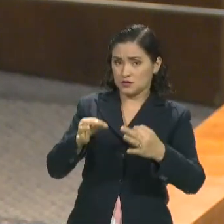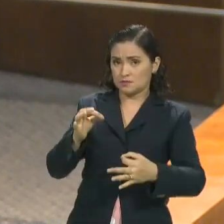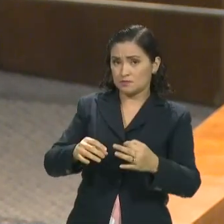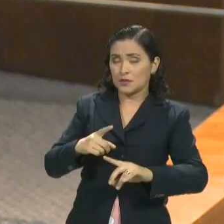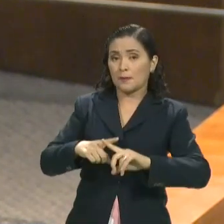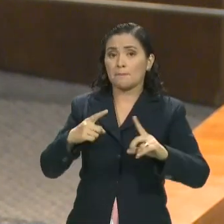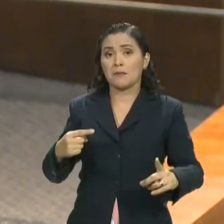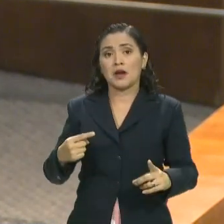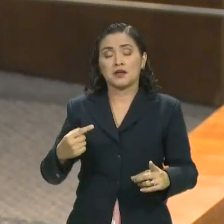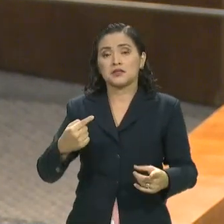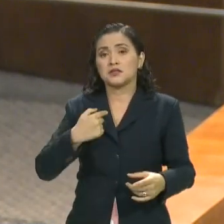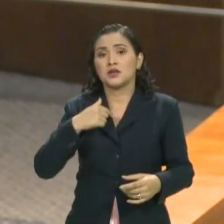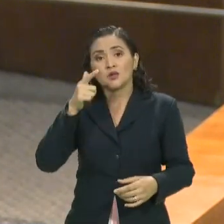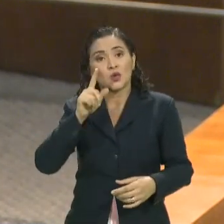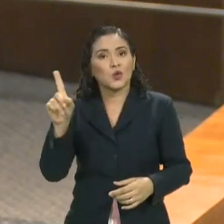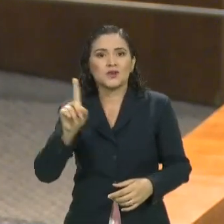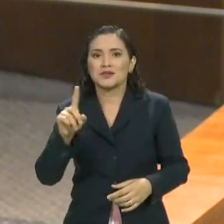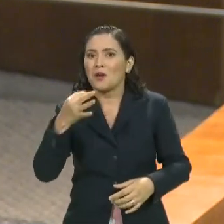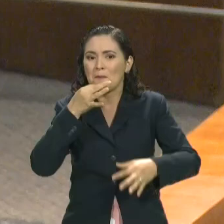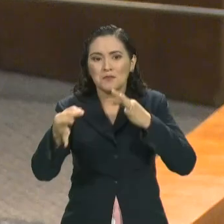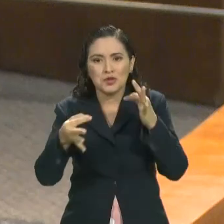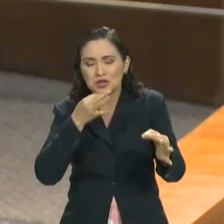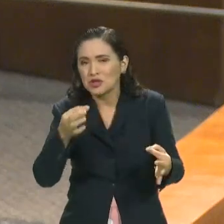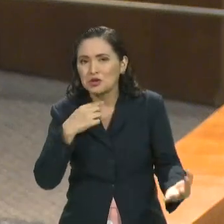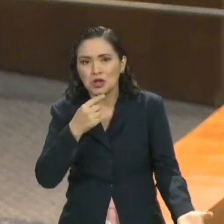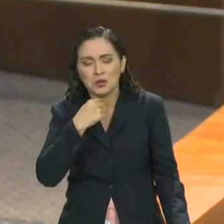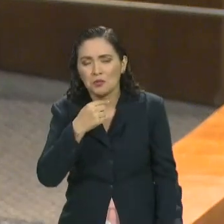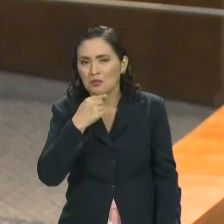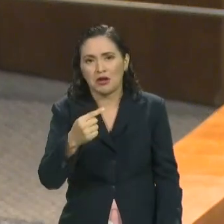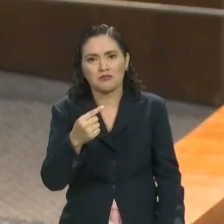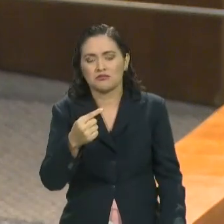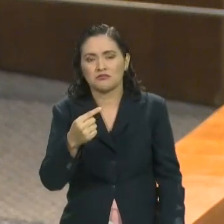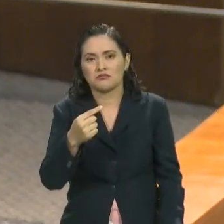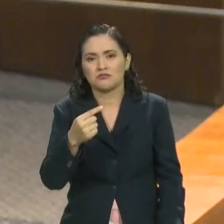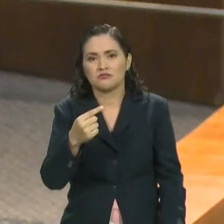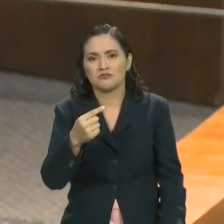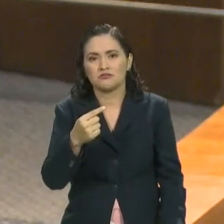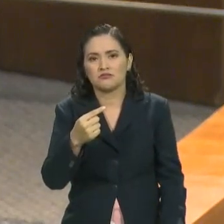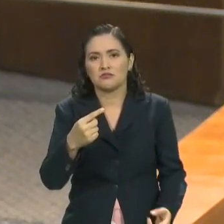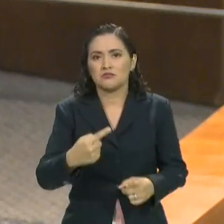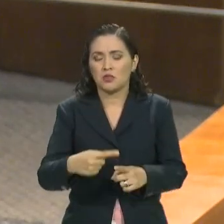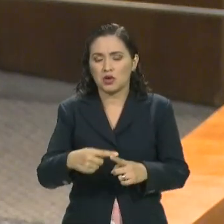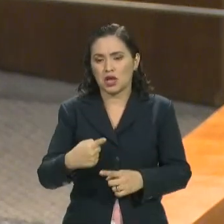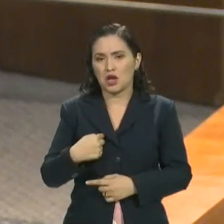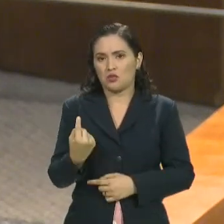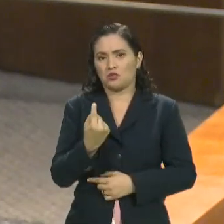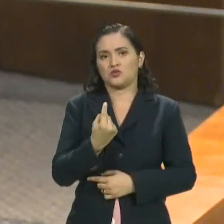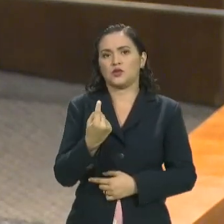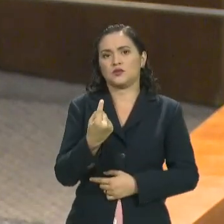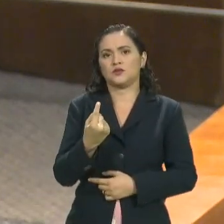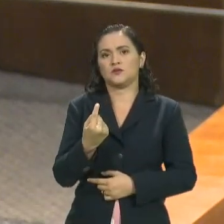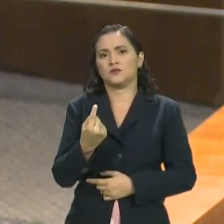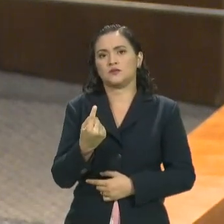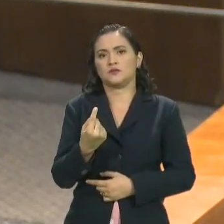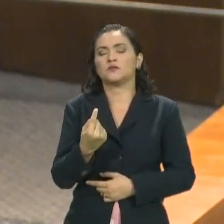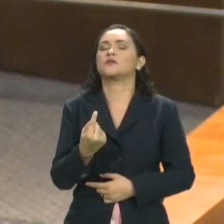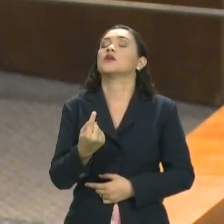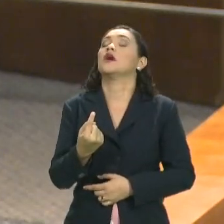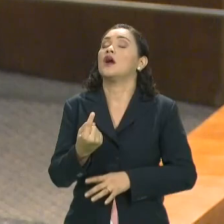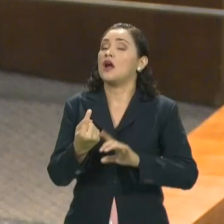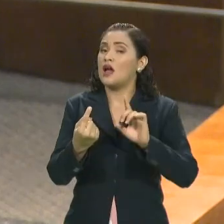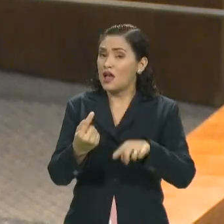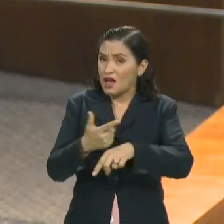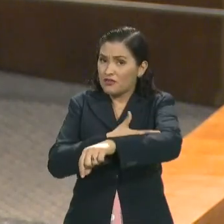necessário fazer. E eu dizia assim: é esse o comportamento, vocês vão experimentar do veneno, com ferro fere, serão